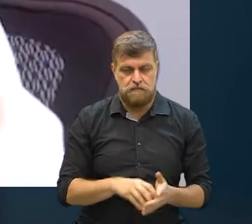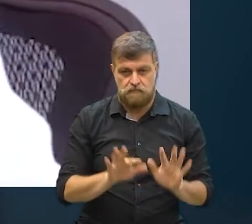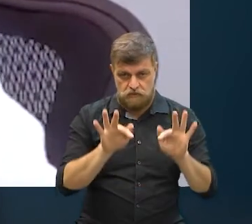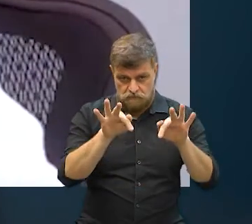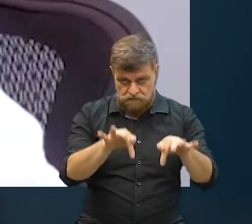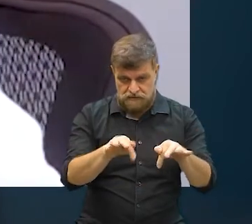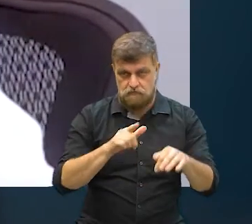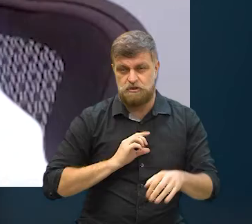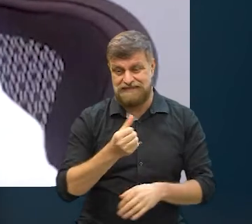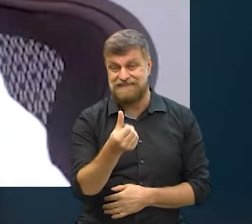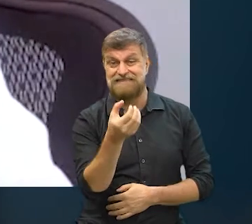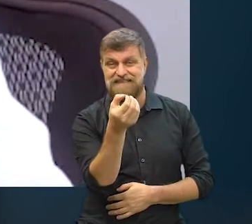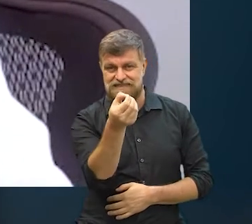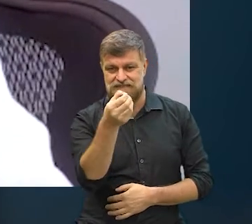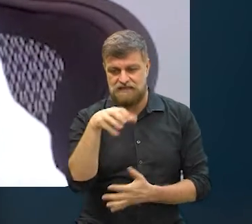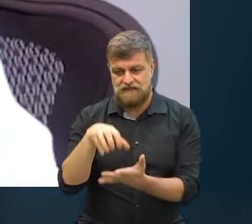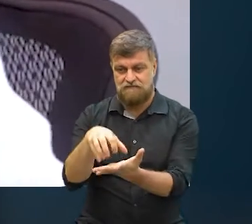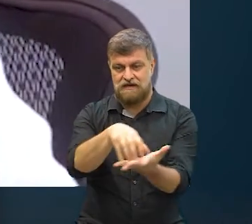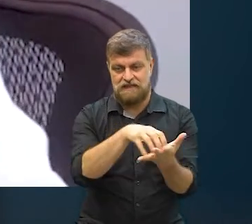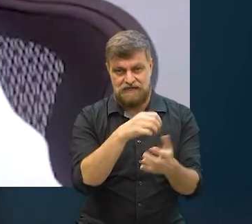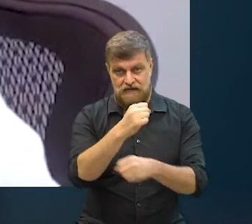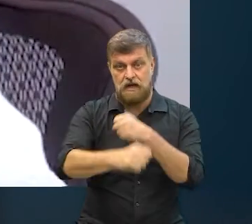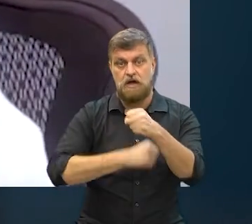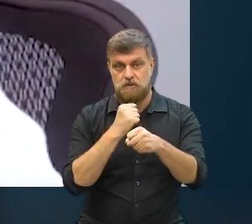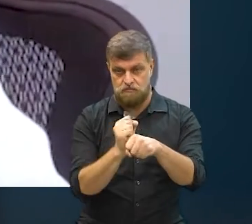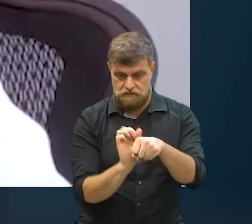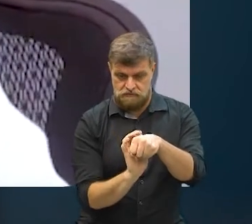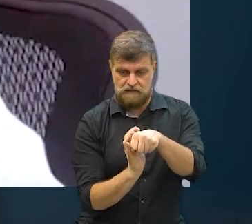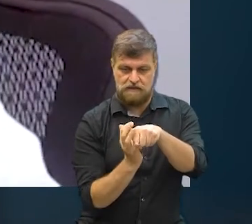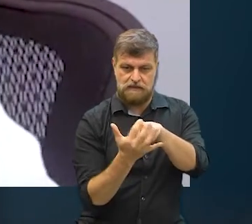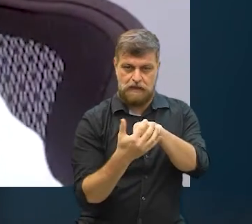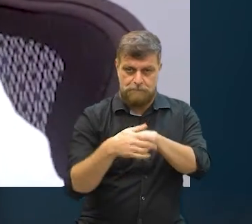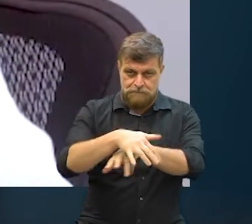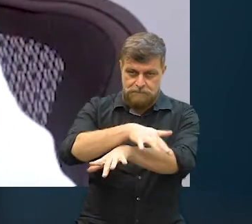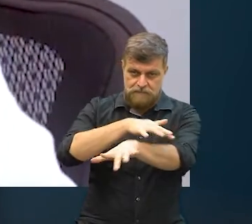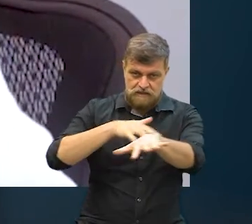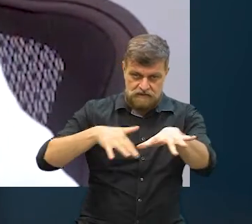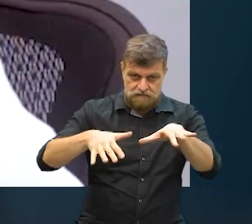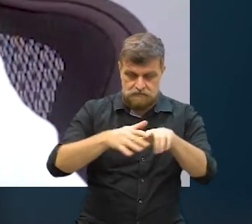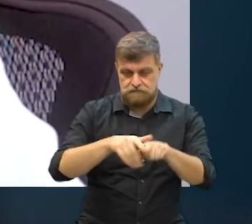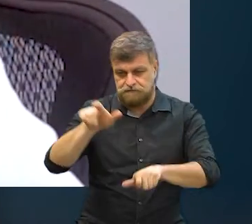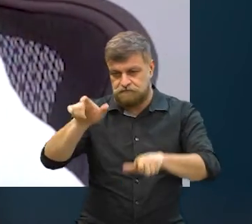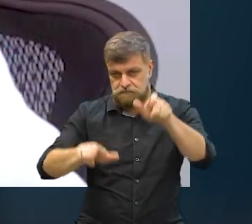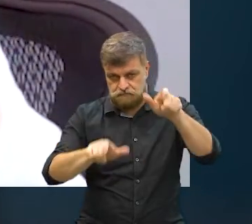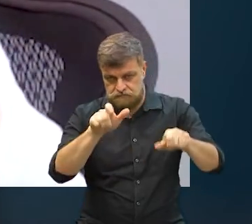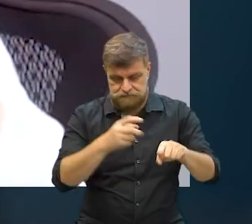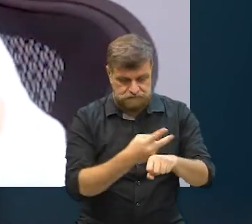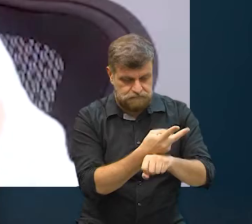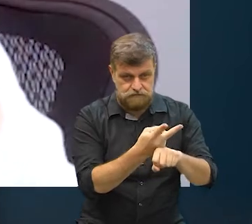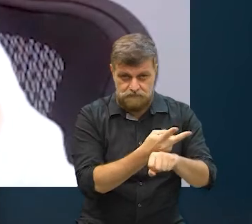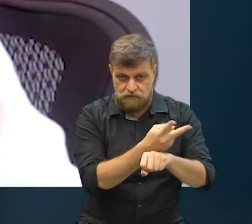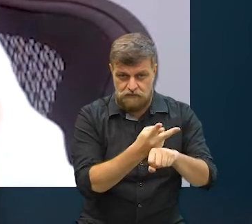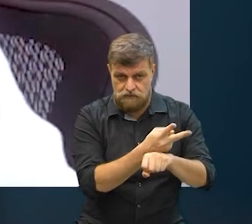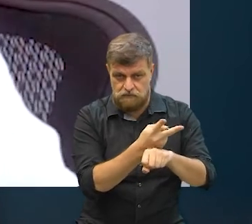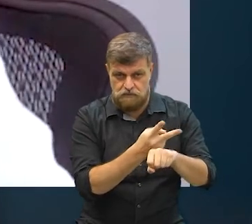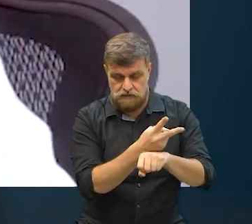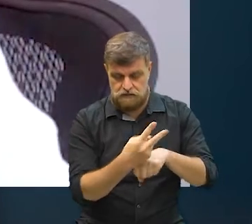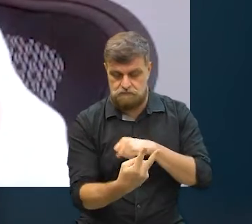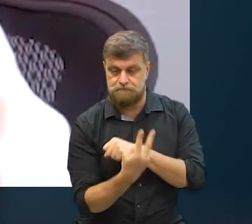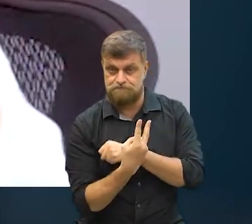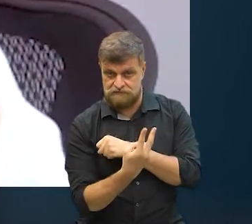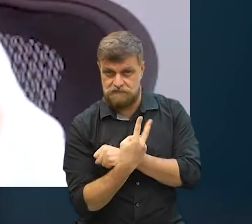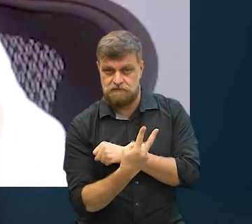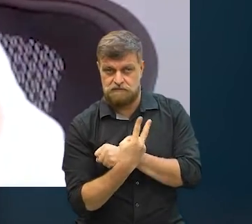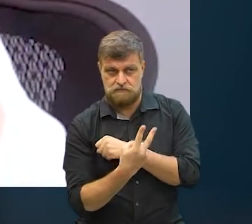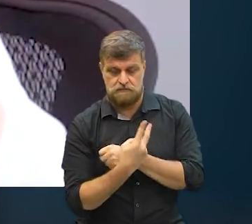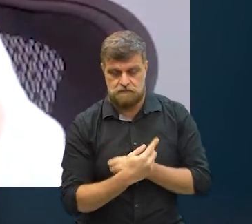com 60 franquias. Então, foi no ano da pandemia, aonde as pessoas procuraram mais tá se